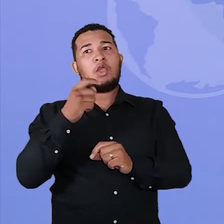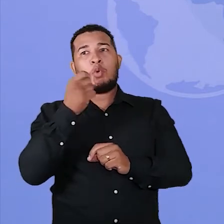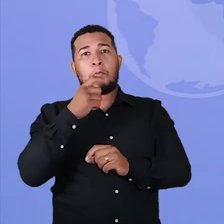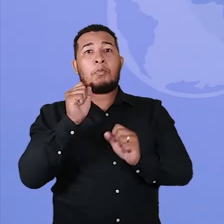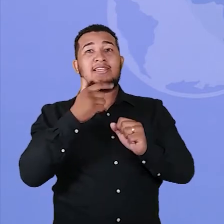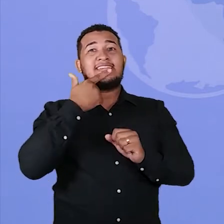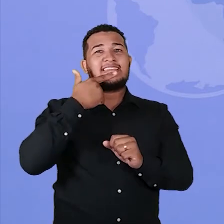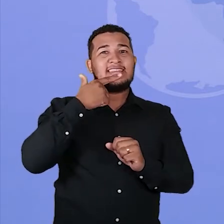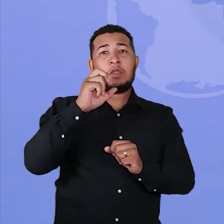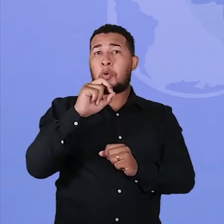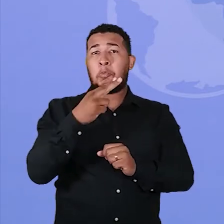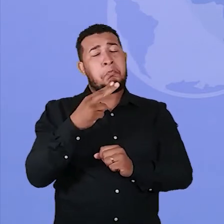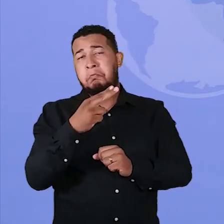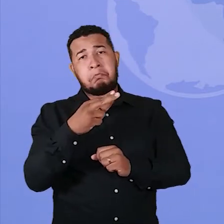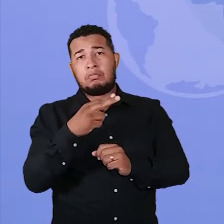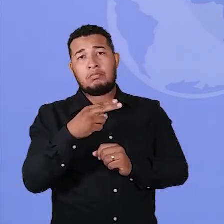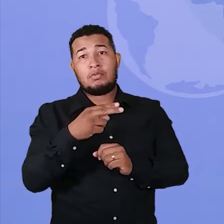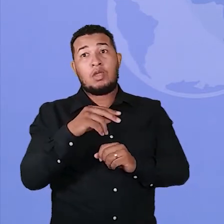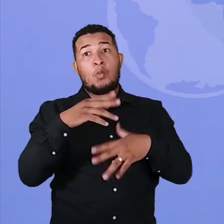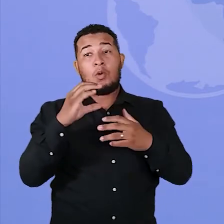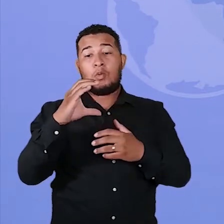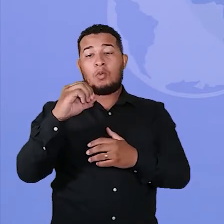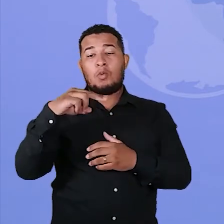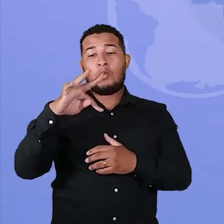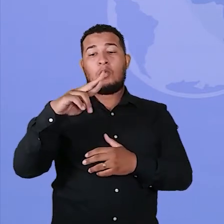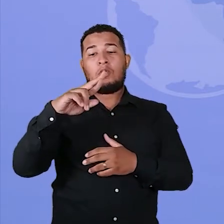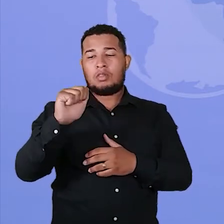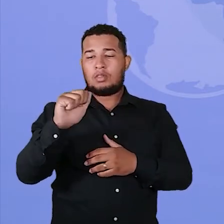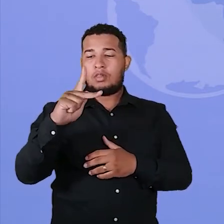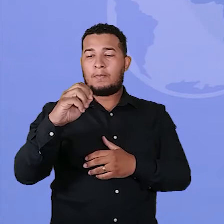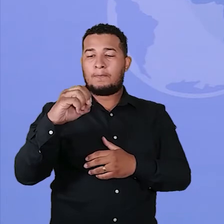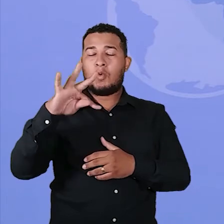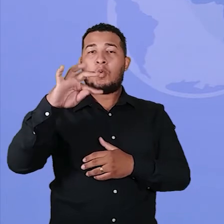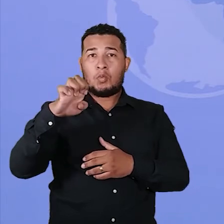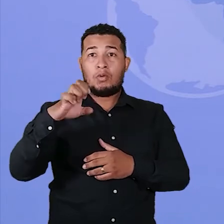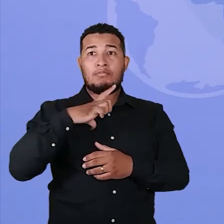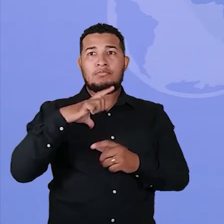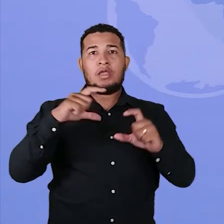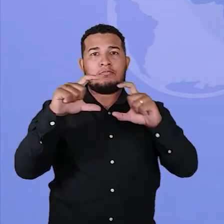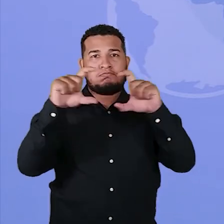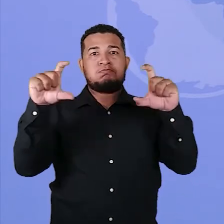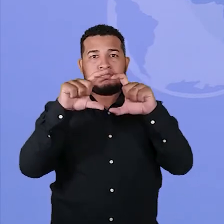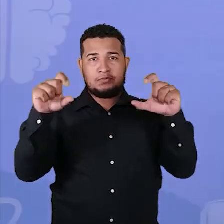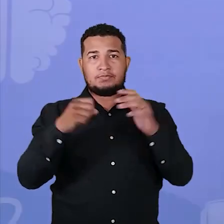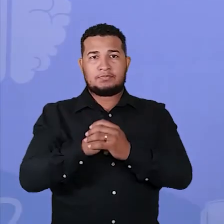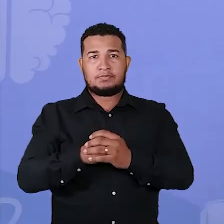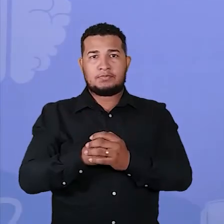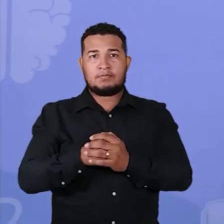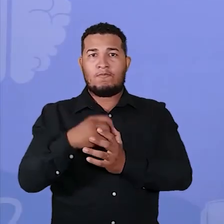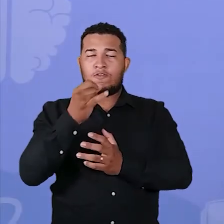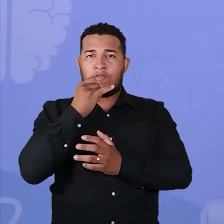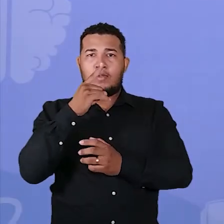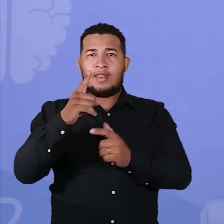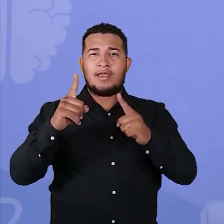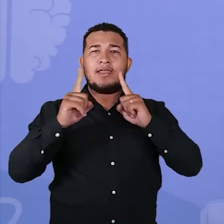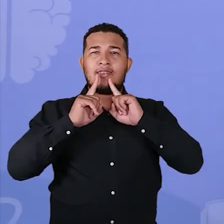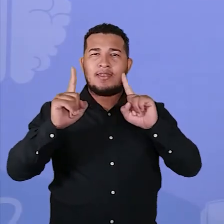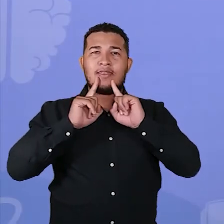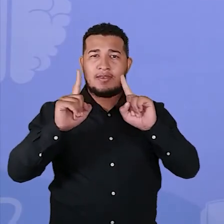não. Qual que é o contraponto que existe nessa tirinha? Ela